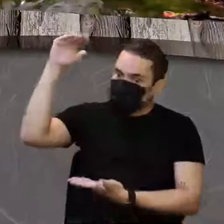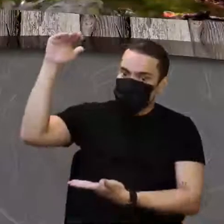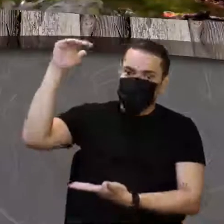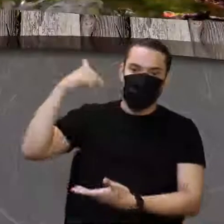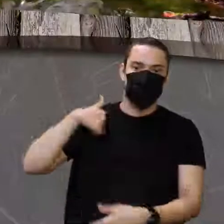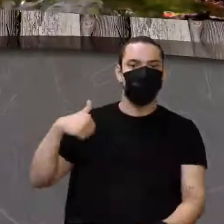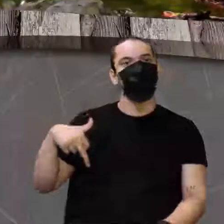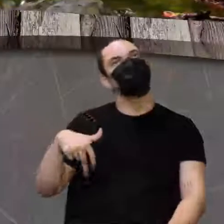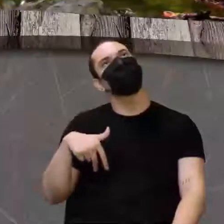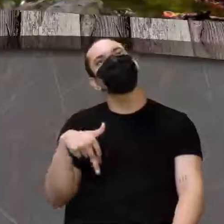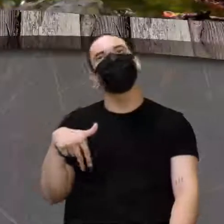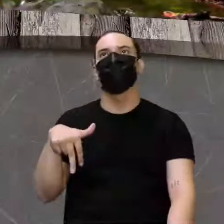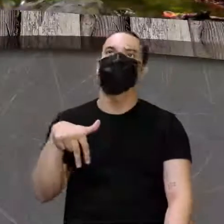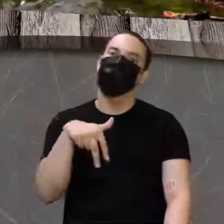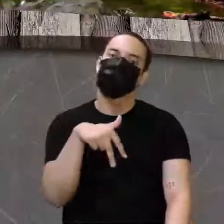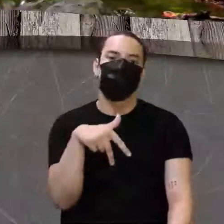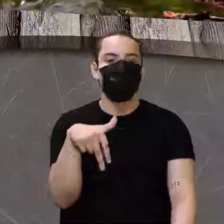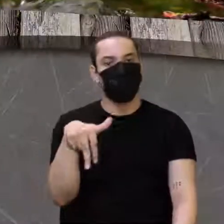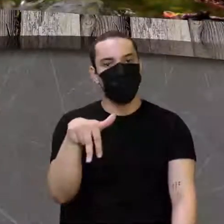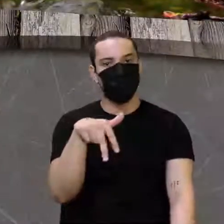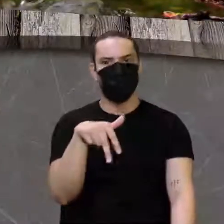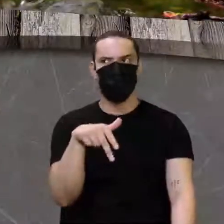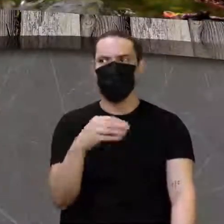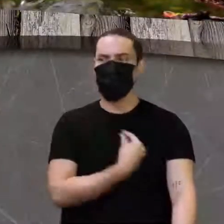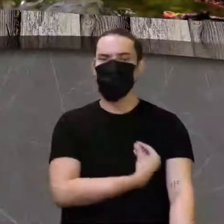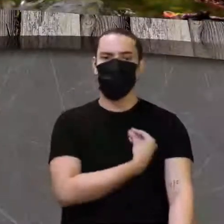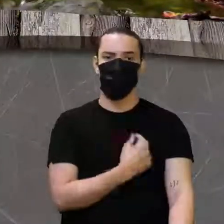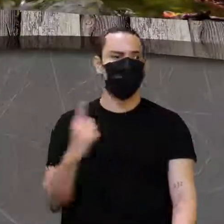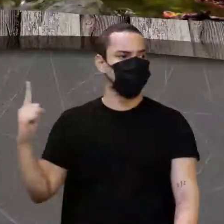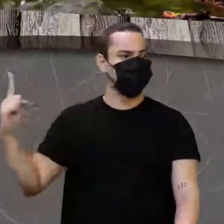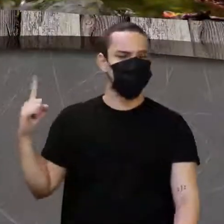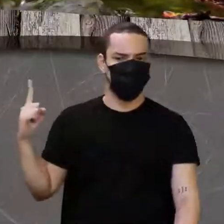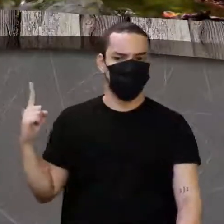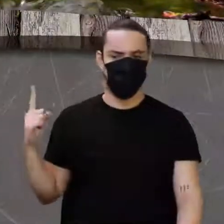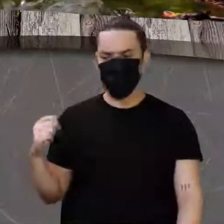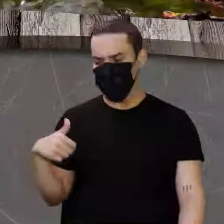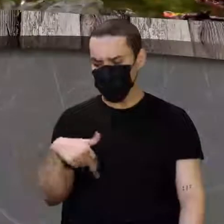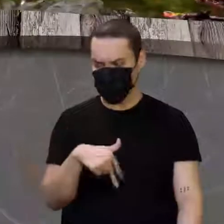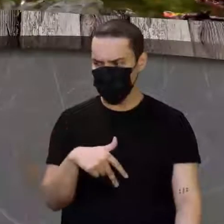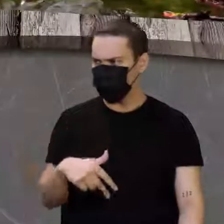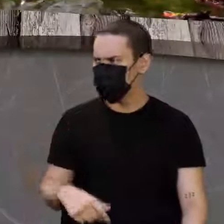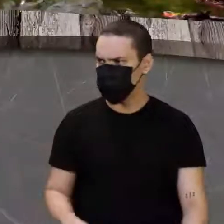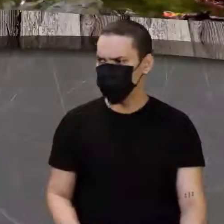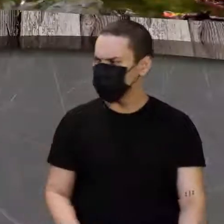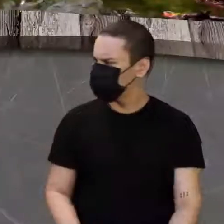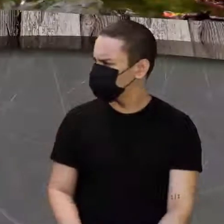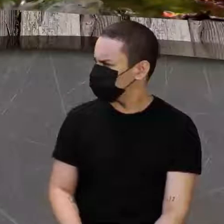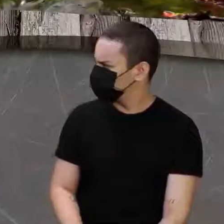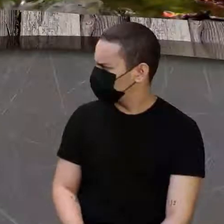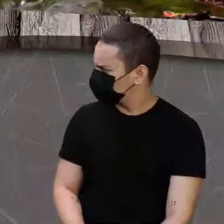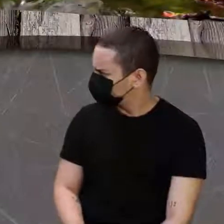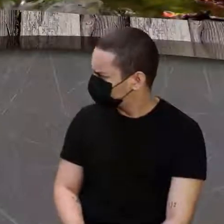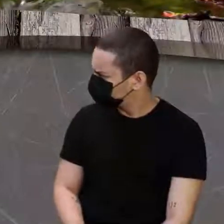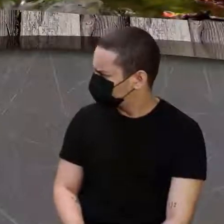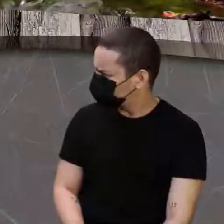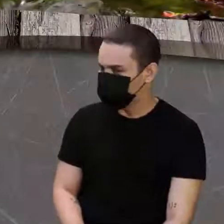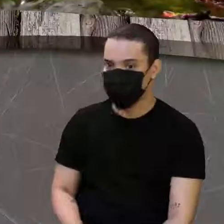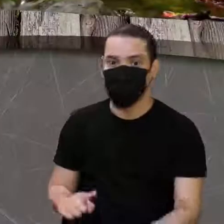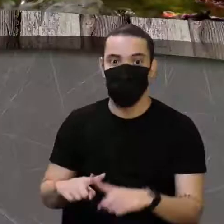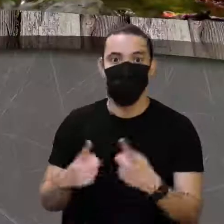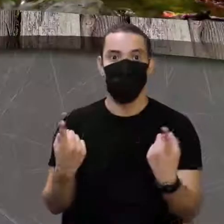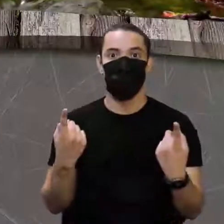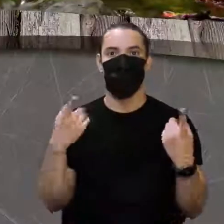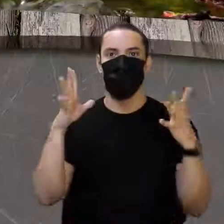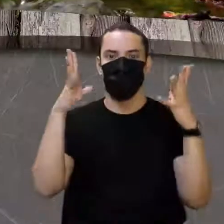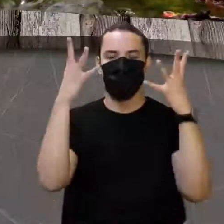Estava andando na trilha e ela estava pousadinha aqui, ó. E eu não acreditei que eu estava tão perto daquele animal. Só que ela fechava o